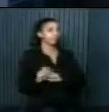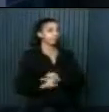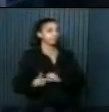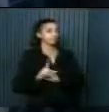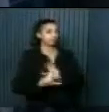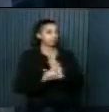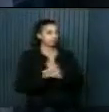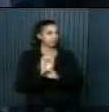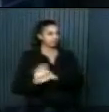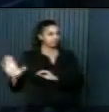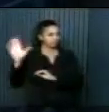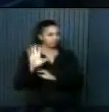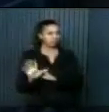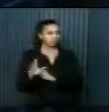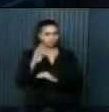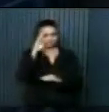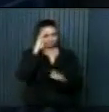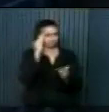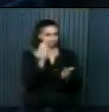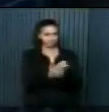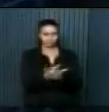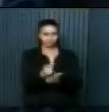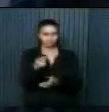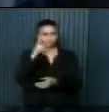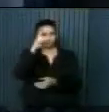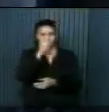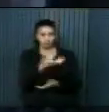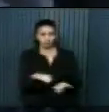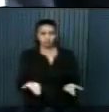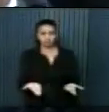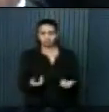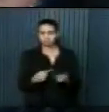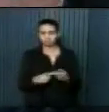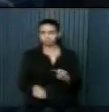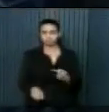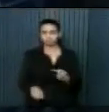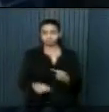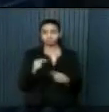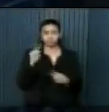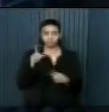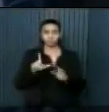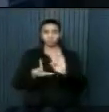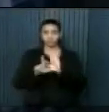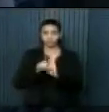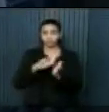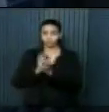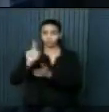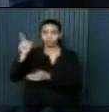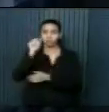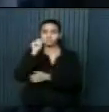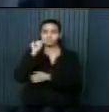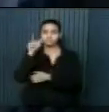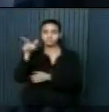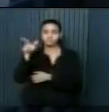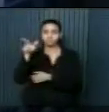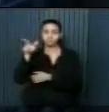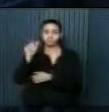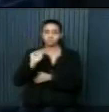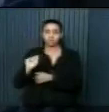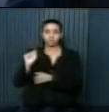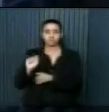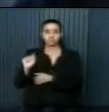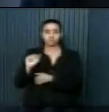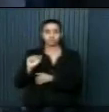estadual, descumprindo, portanto, essa ordem de prioridade. E lá, na lei aprovada no estado de Sergipe pela Assembleia